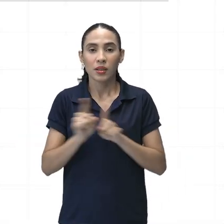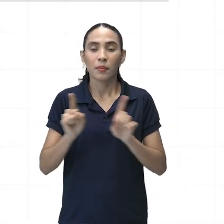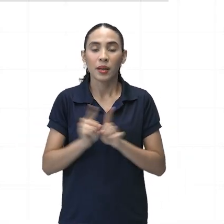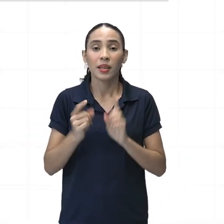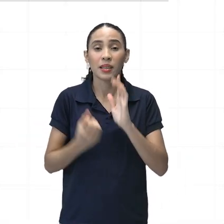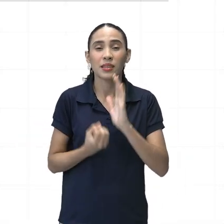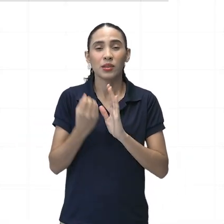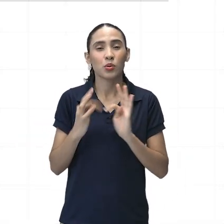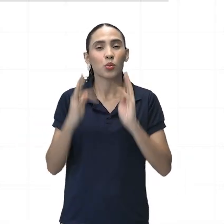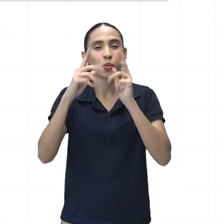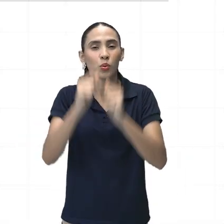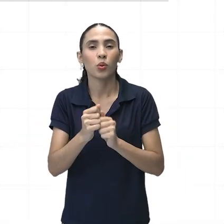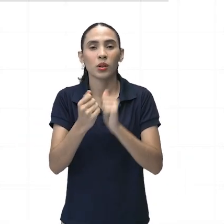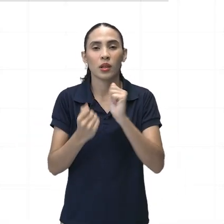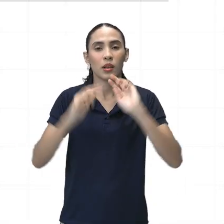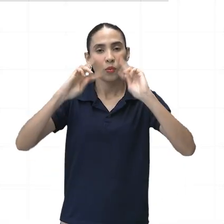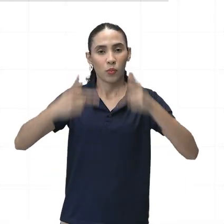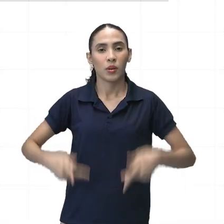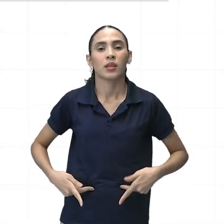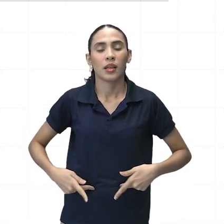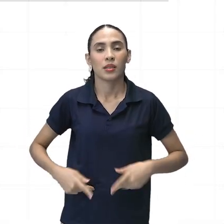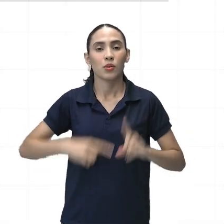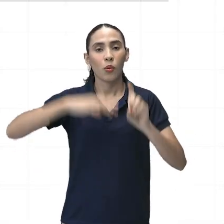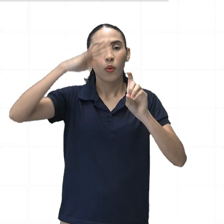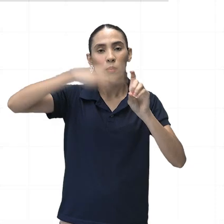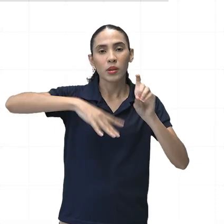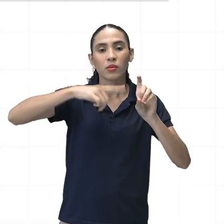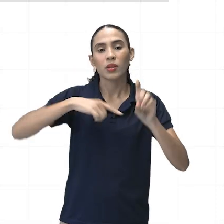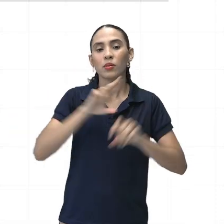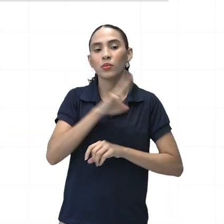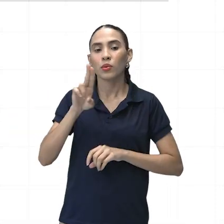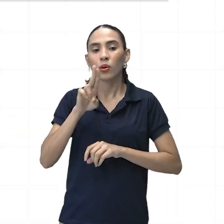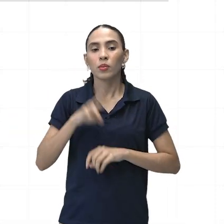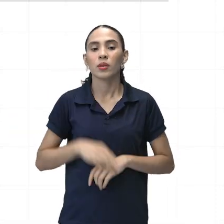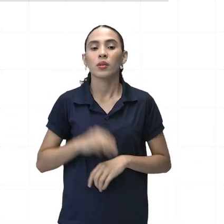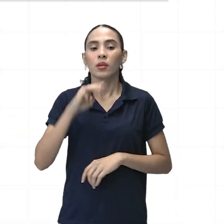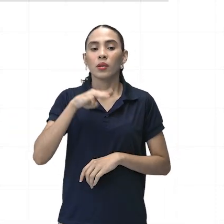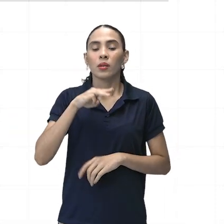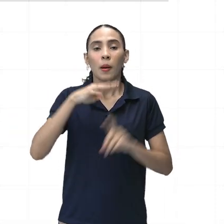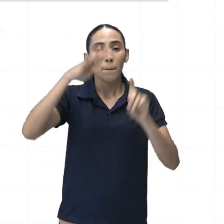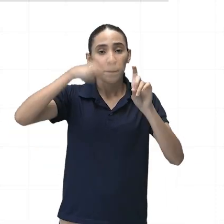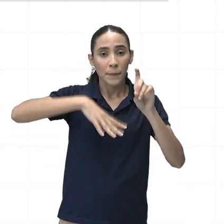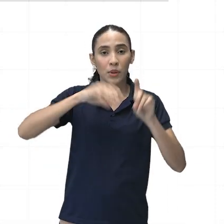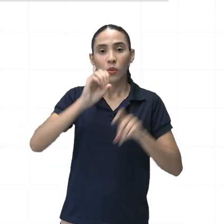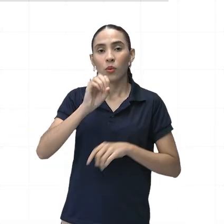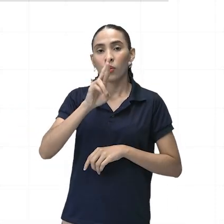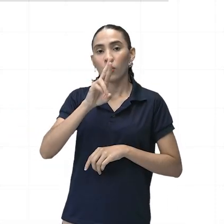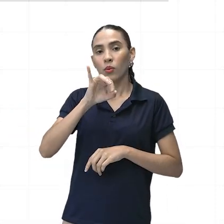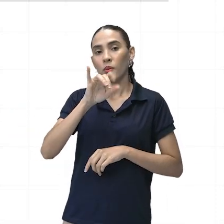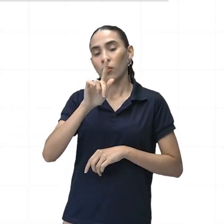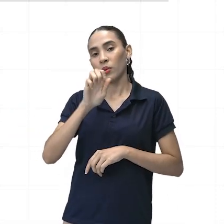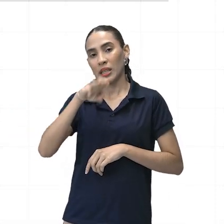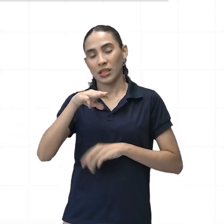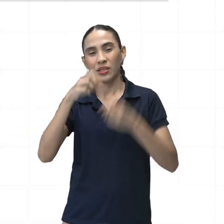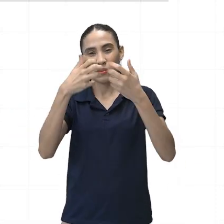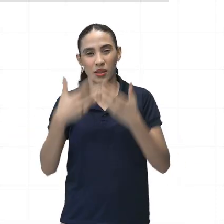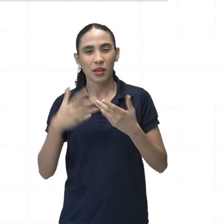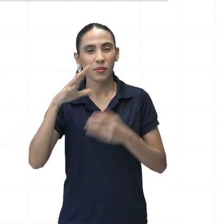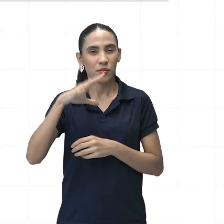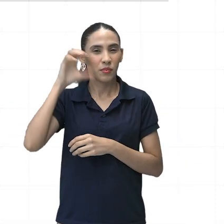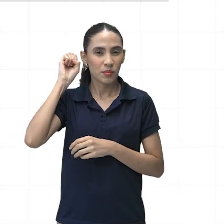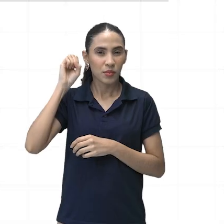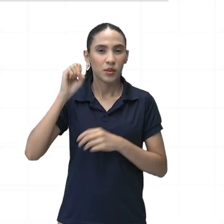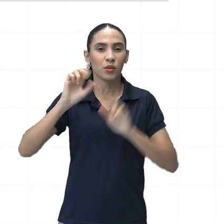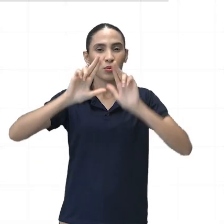a origem de toda a criação, esses mitos são chamados mitos de origem. Como que nós acabamos de escutar